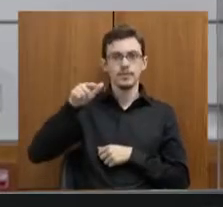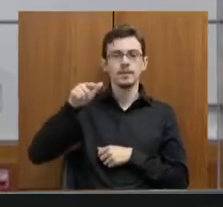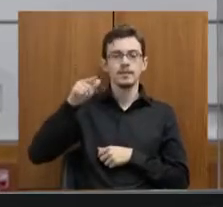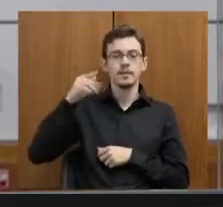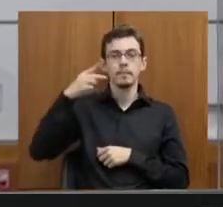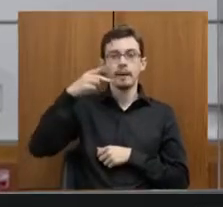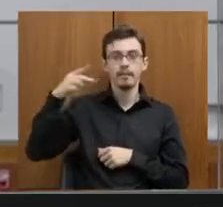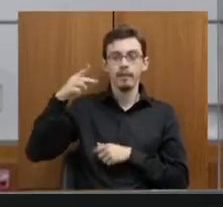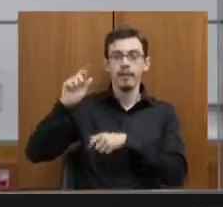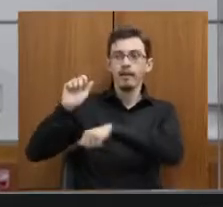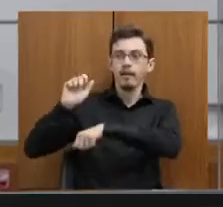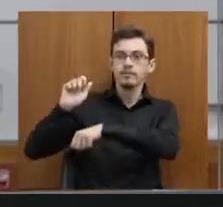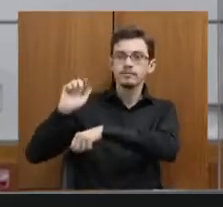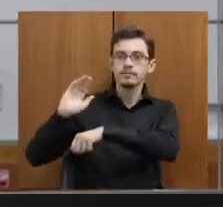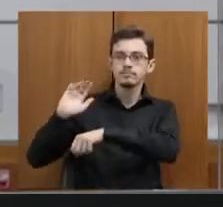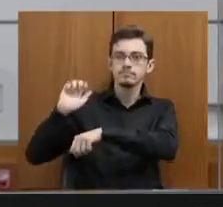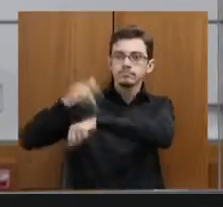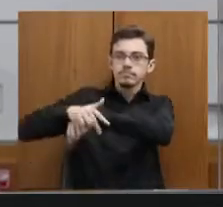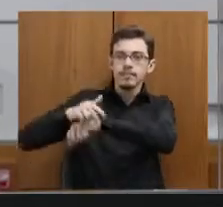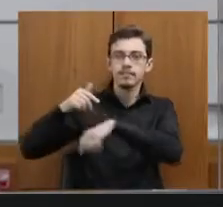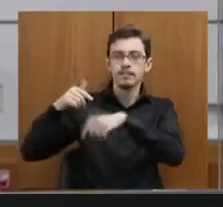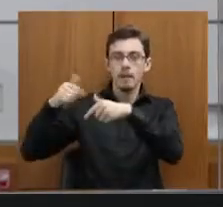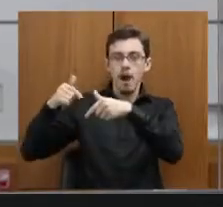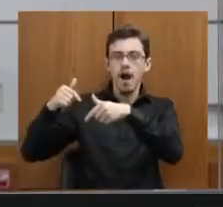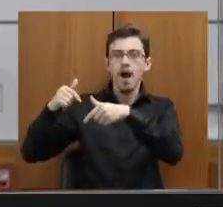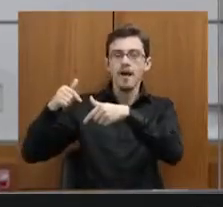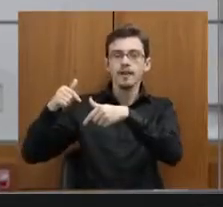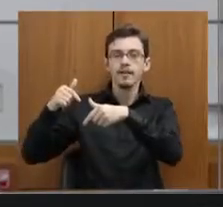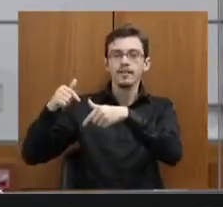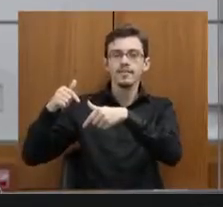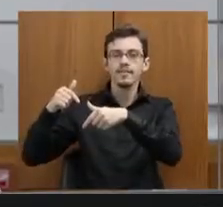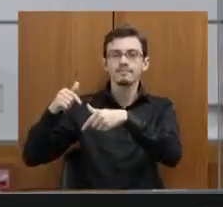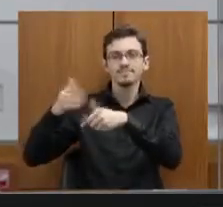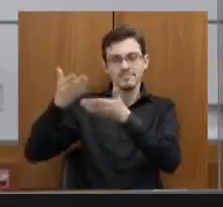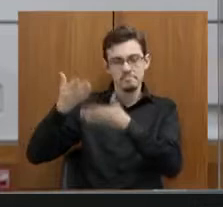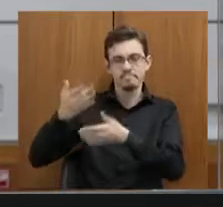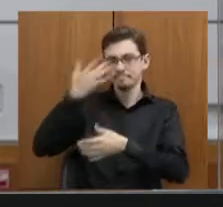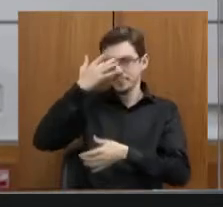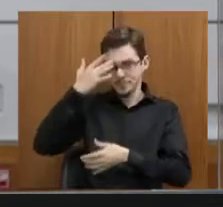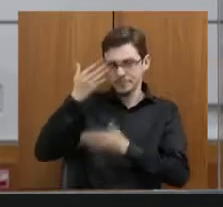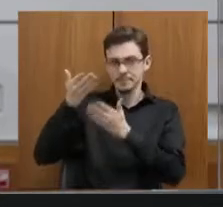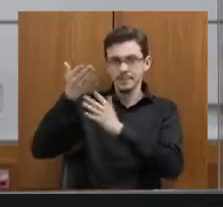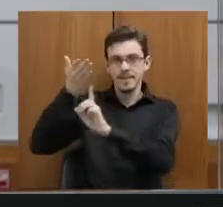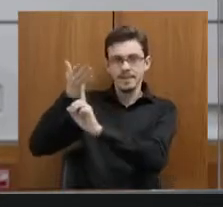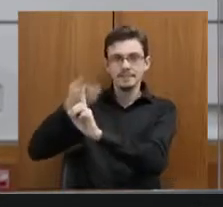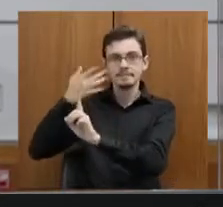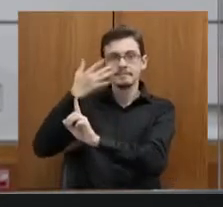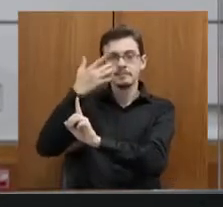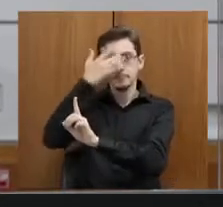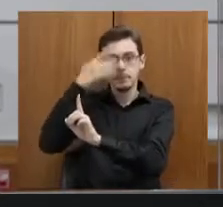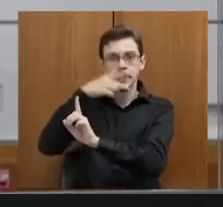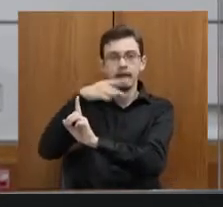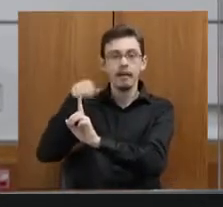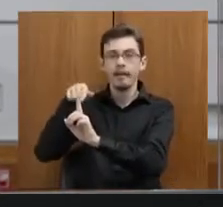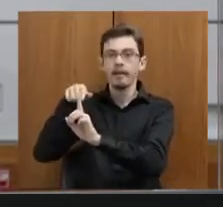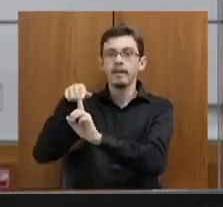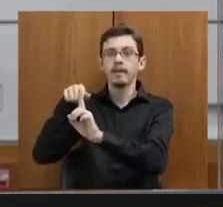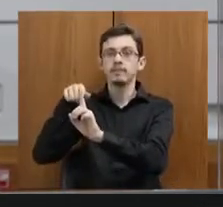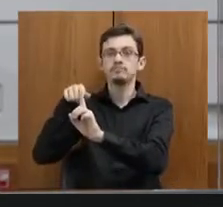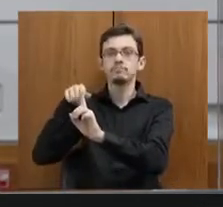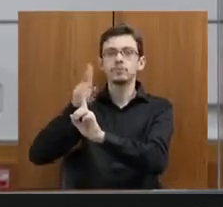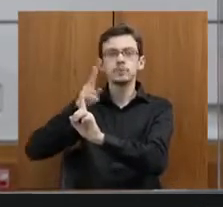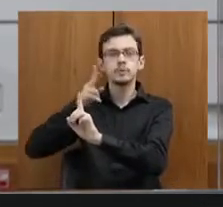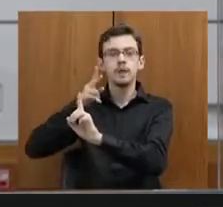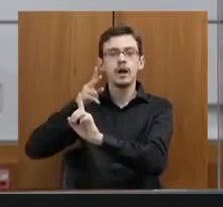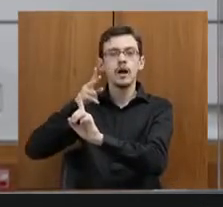quando entra essa pessoa né vô vamos vamos continuar dizendo pessoas quando essa pessoa boa parte das coisas